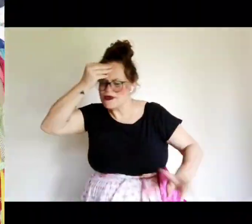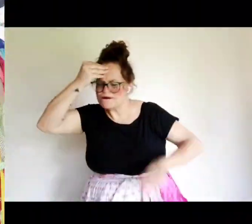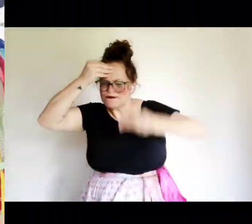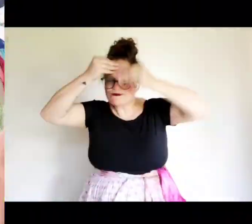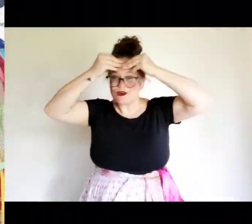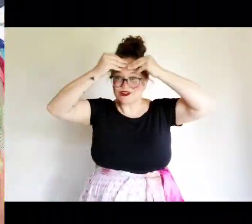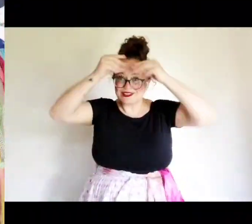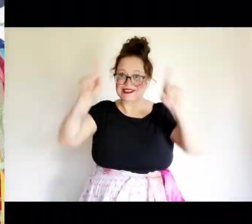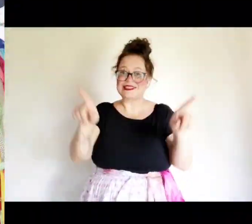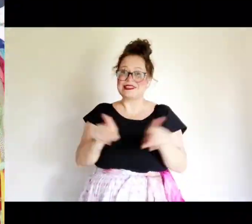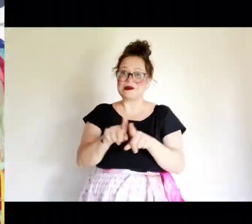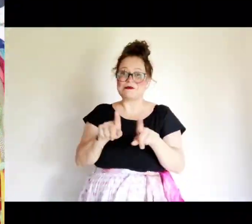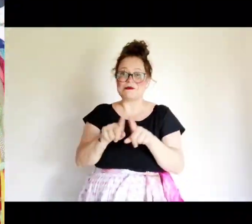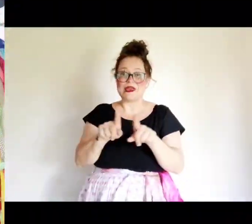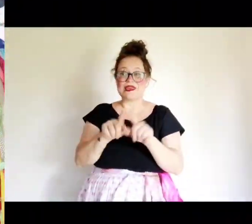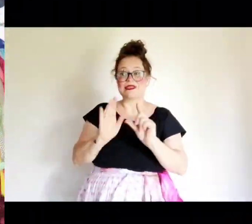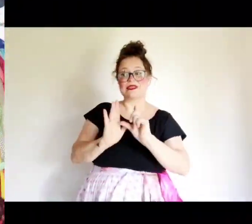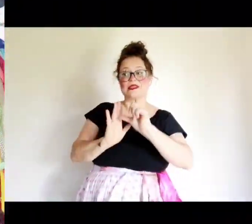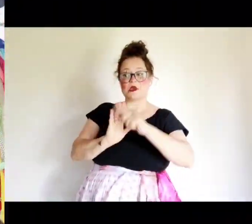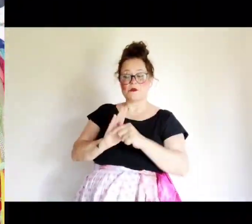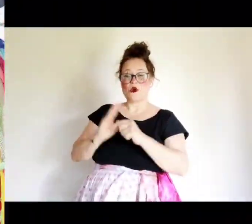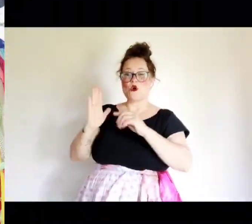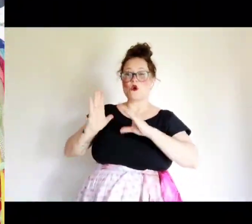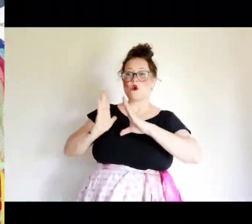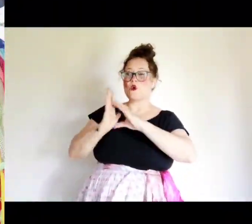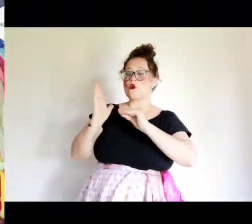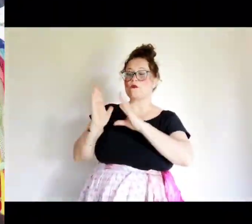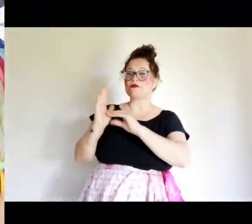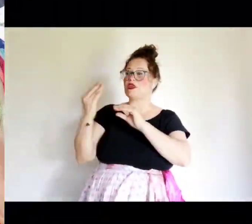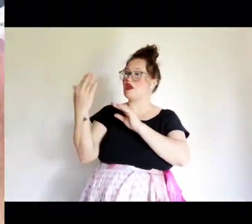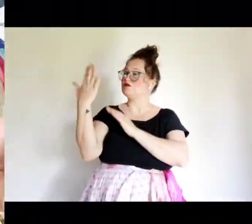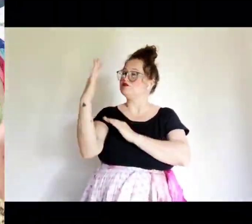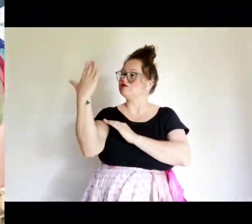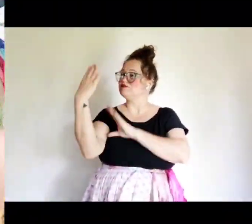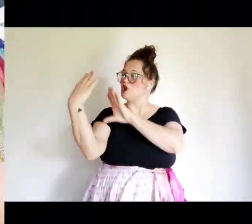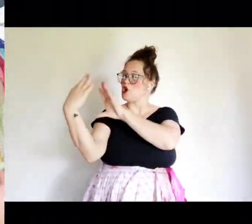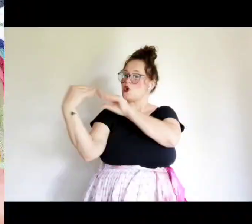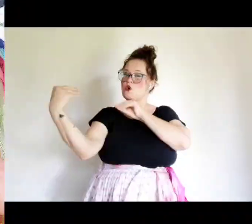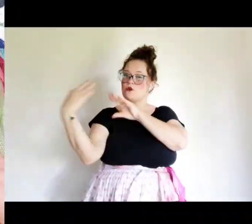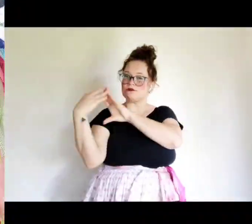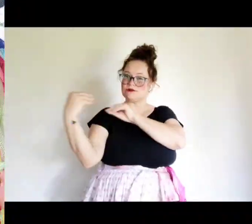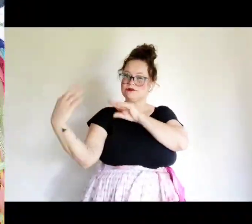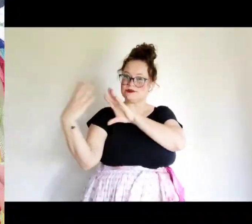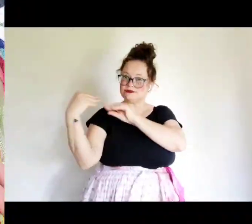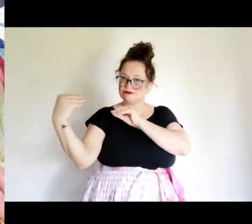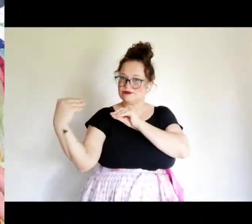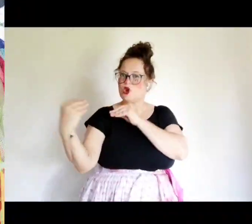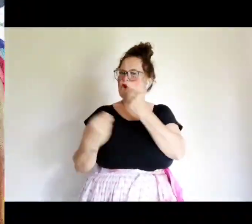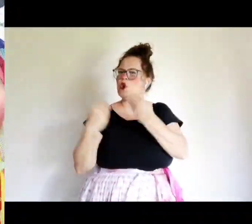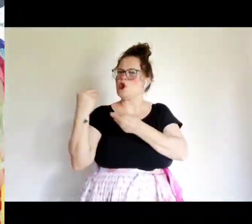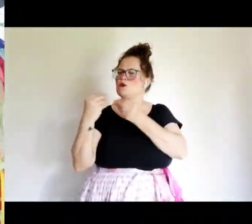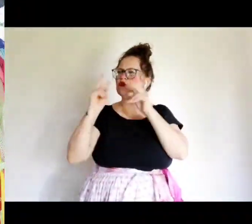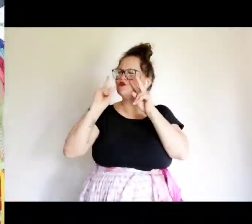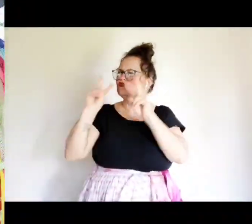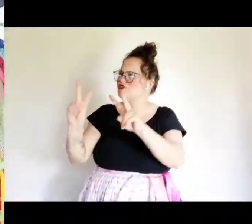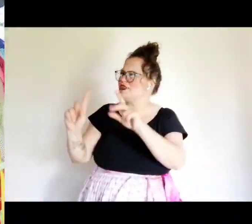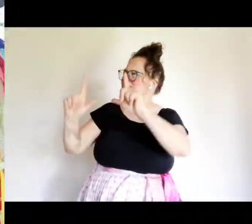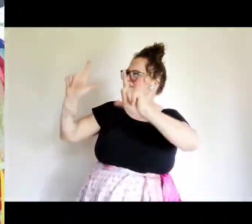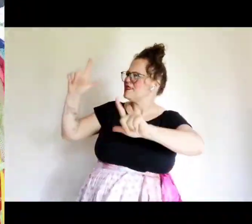a gente passou por uma parte de imitação do corpo. Como seria essa Emília que eu via na TV,